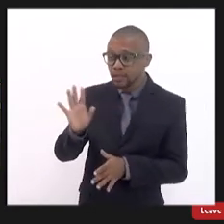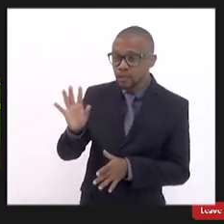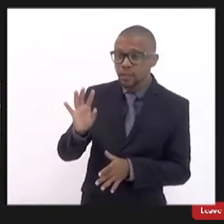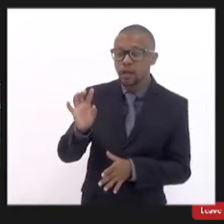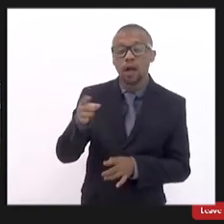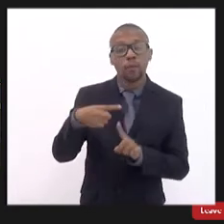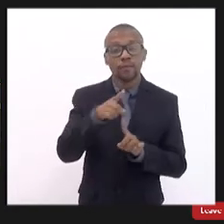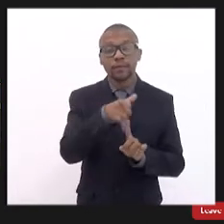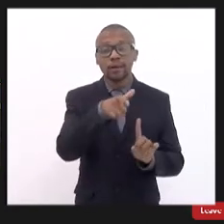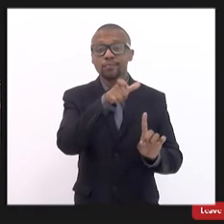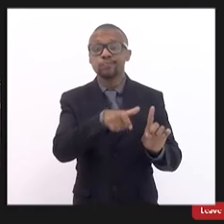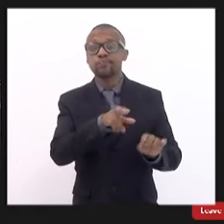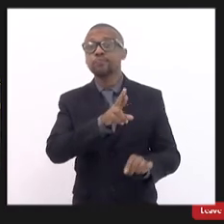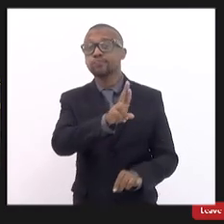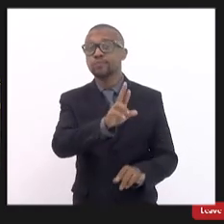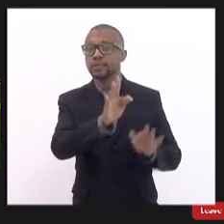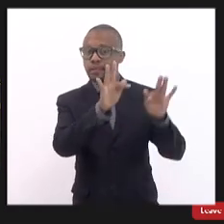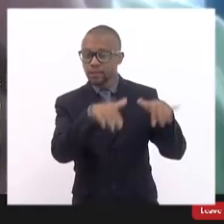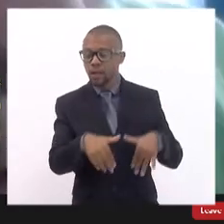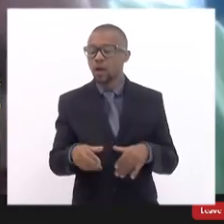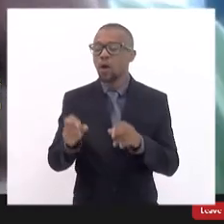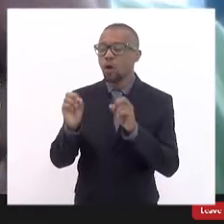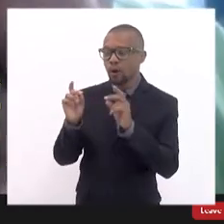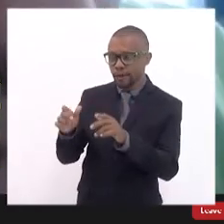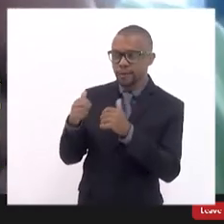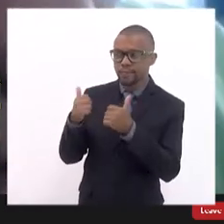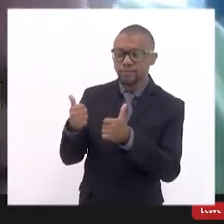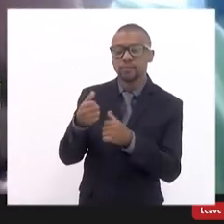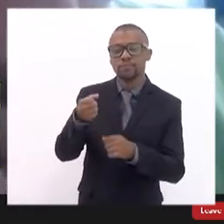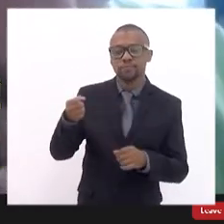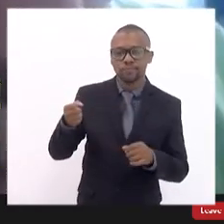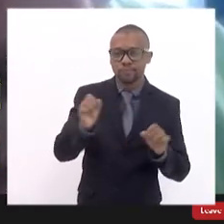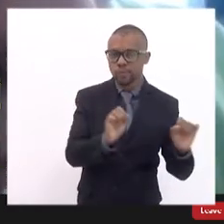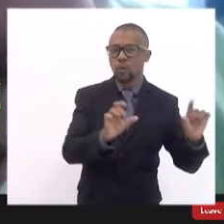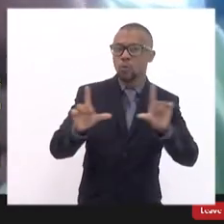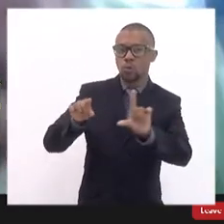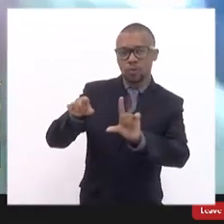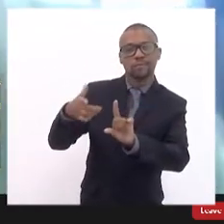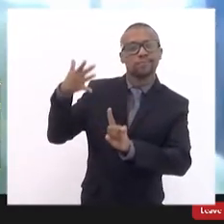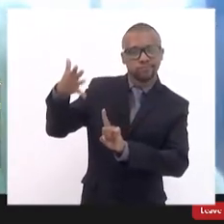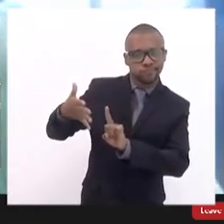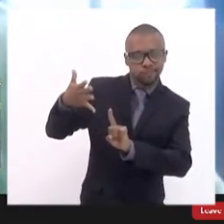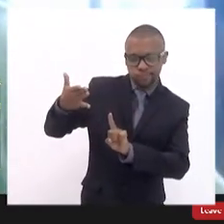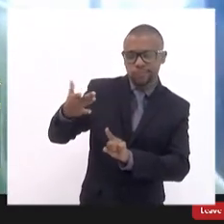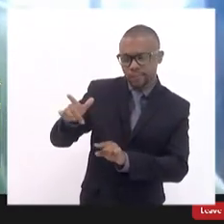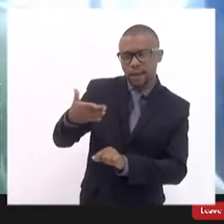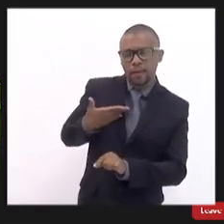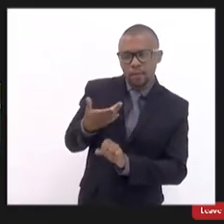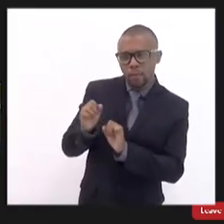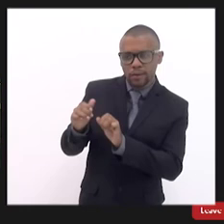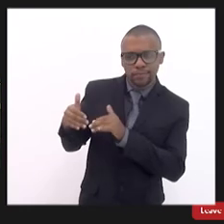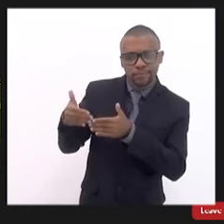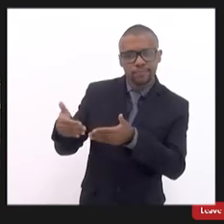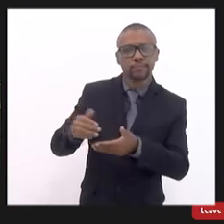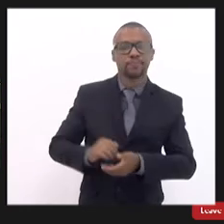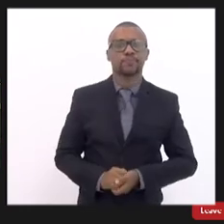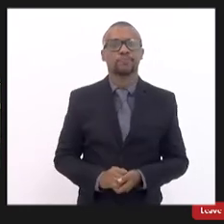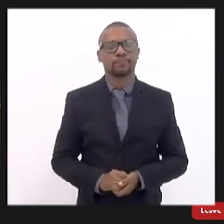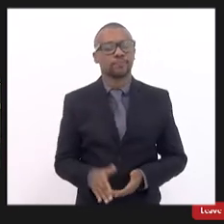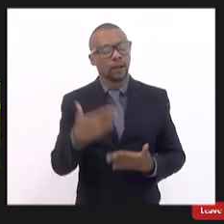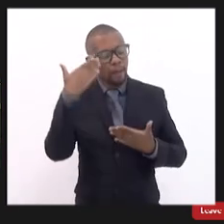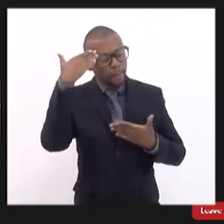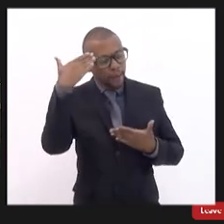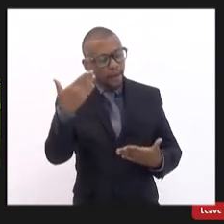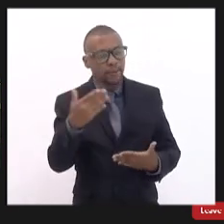promotor aí da audiência, você encerra. Tá bom, Flávio, pega a palavra você, meu companheiro. Obrigado, Mink. Na verdade, eu